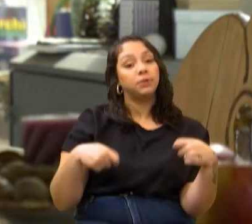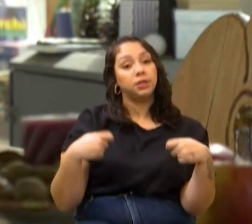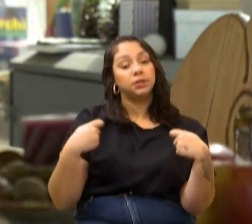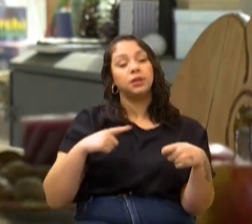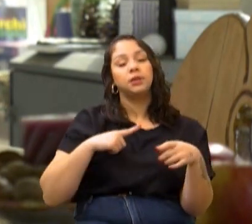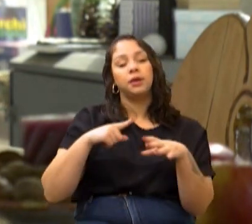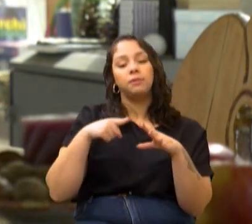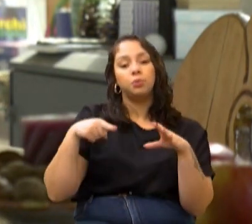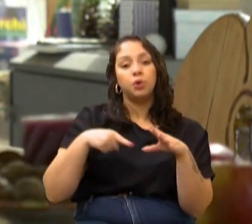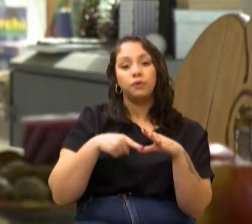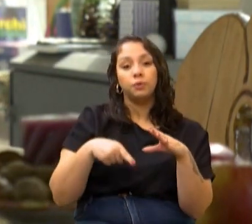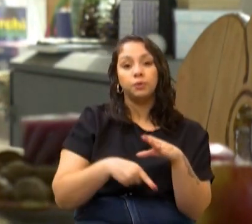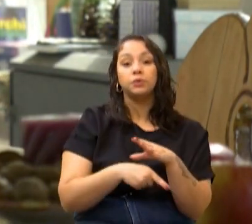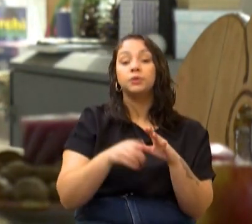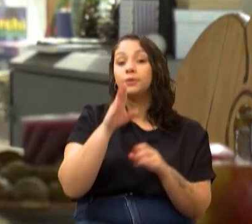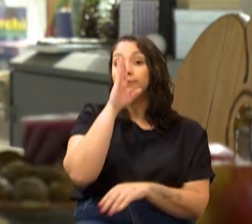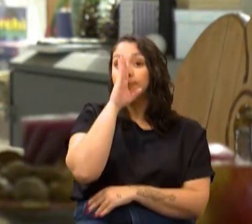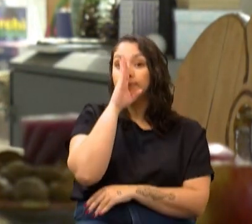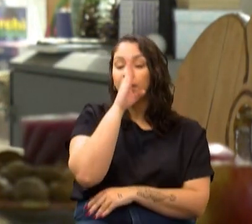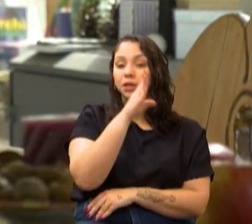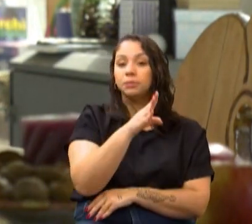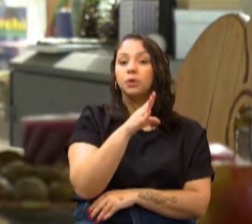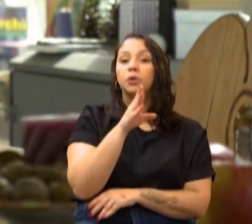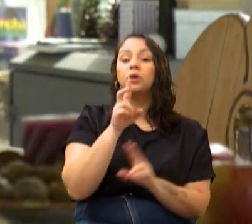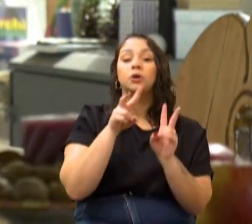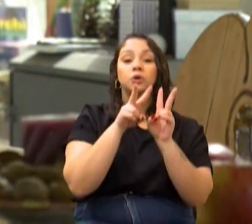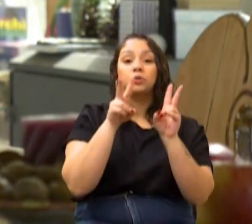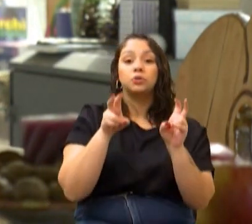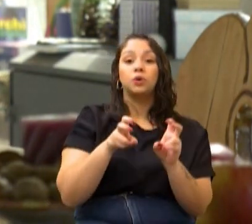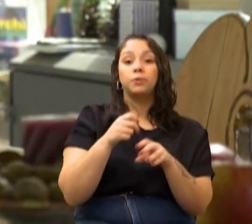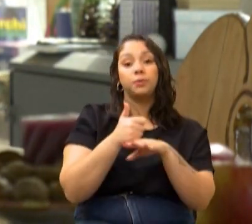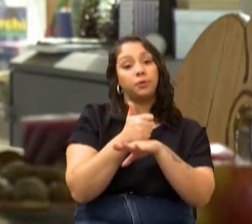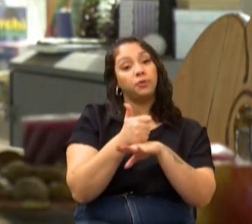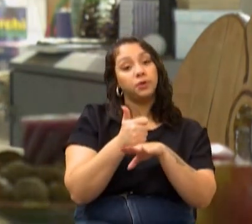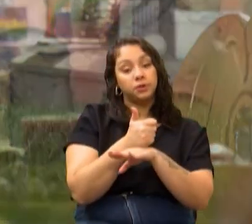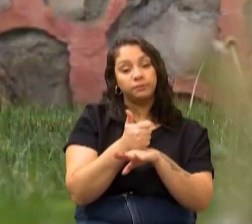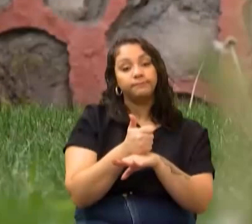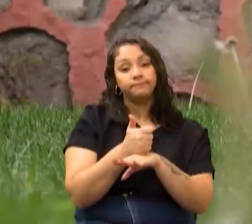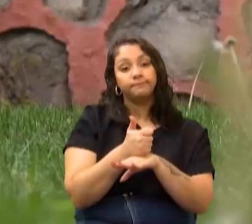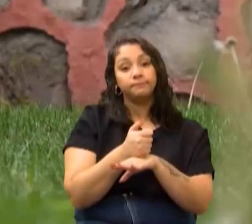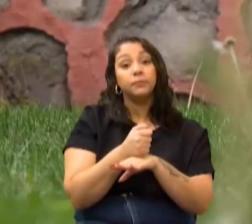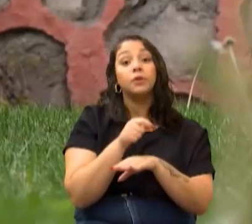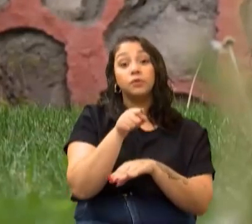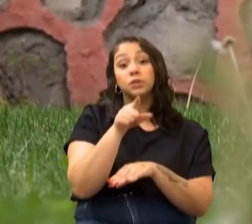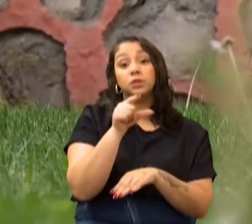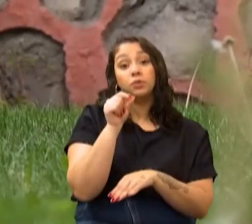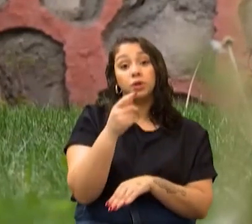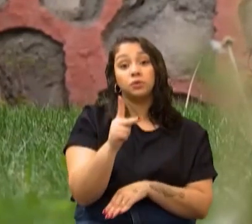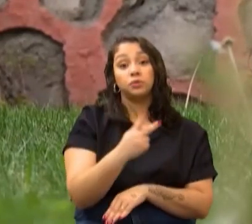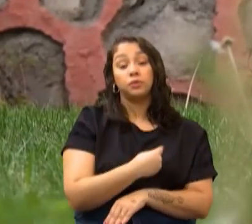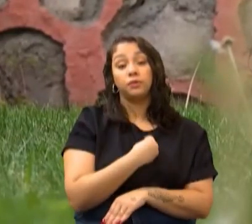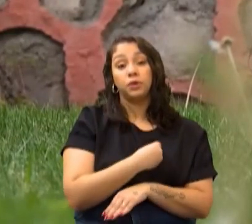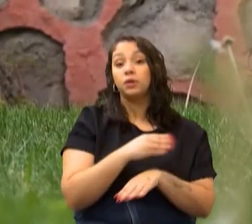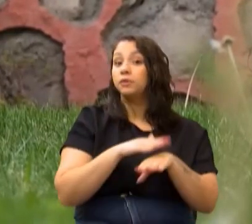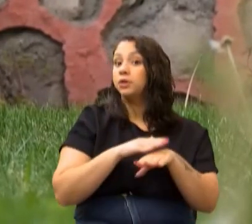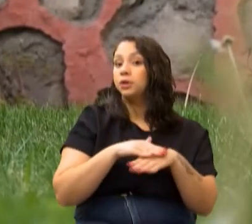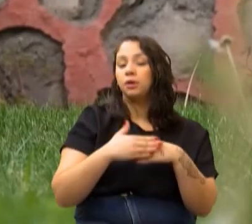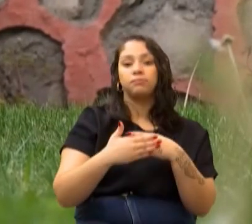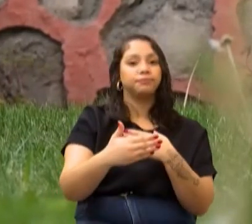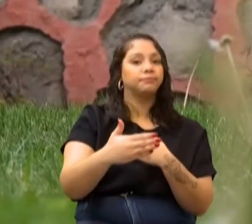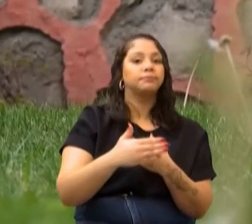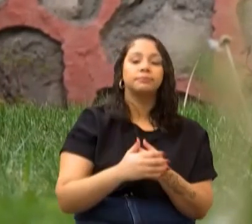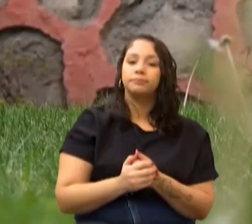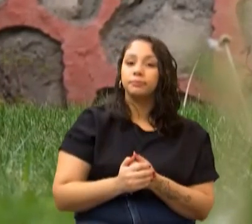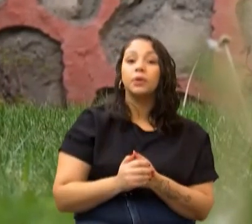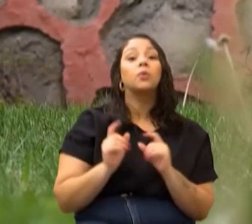mas precisa de um aprofundamento, especialmente quando diz respeito à sua profissão. É aquilo que você escolheu fazer.